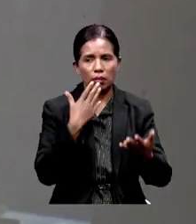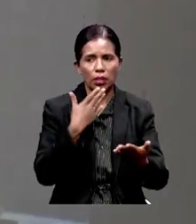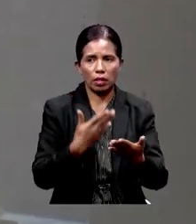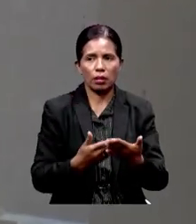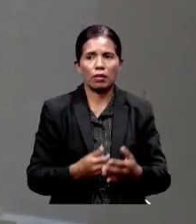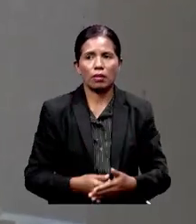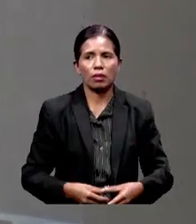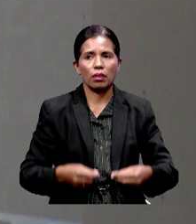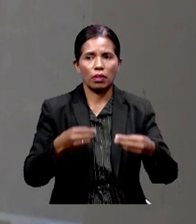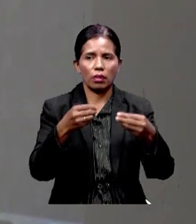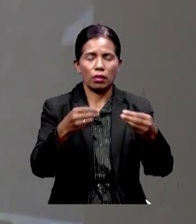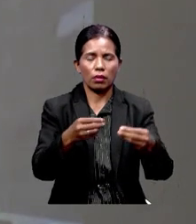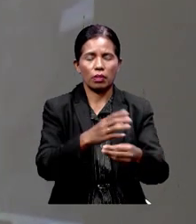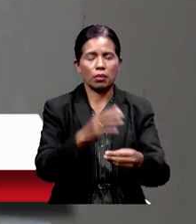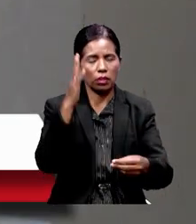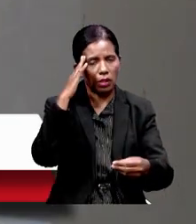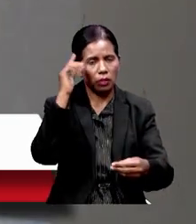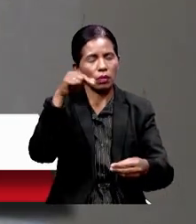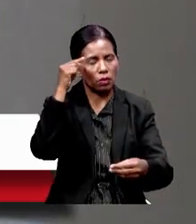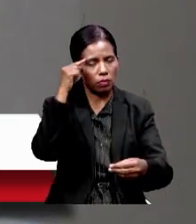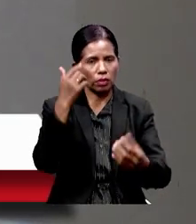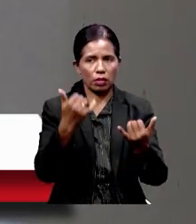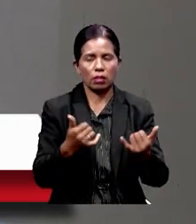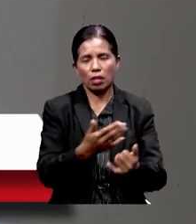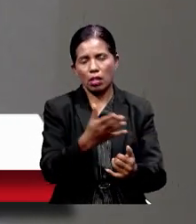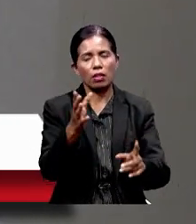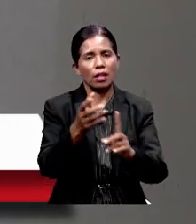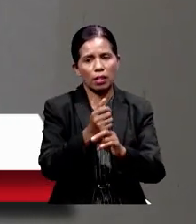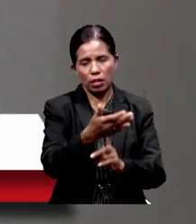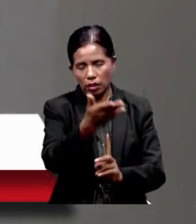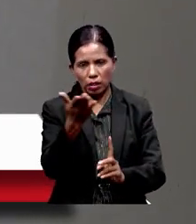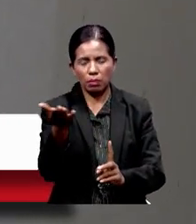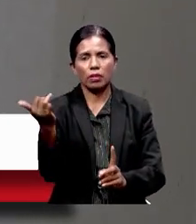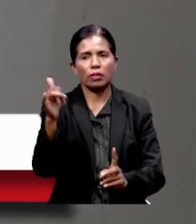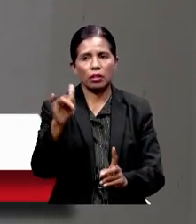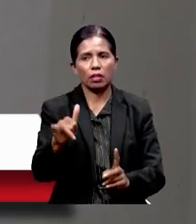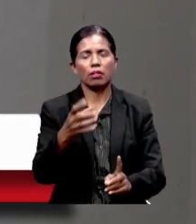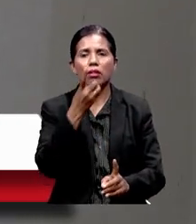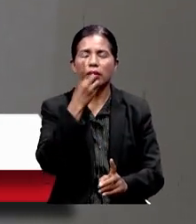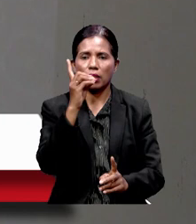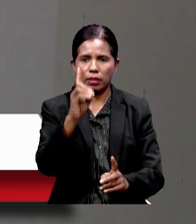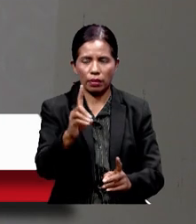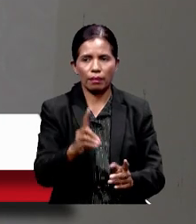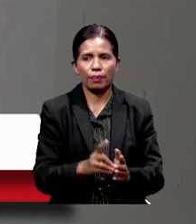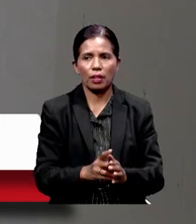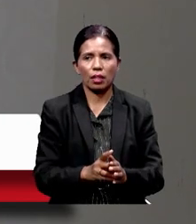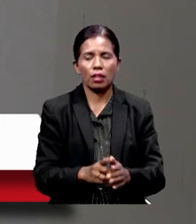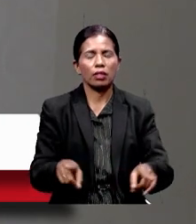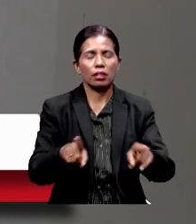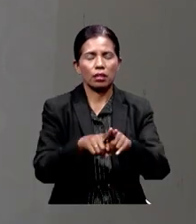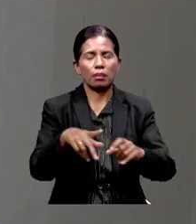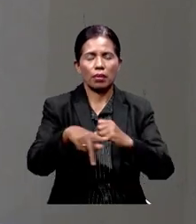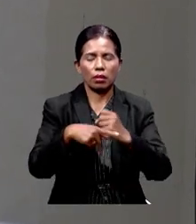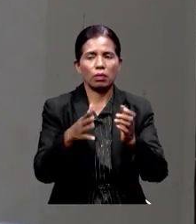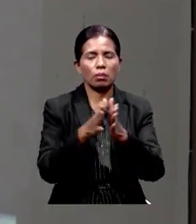Formos input, formos no imba governo idane. Au kair hela ita bot sirnia be deklarasaun. Sesai oposisaun ne be